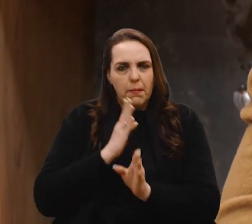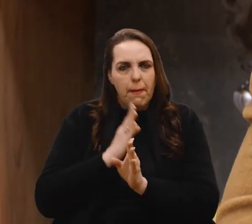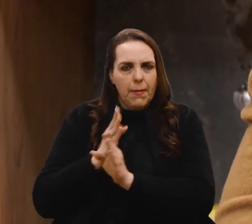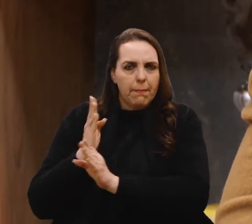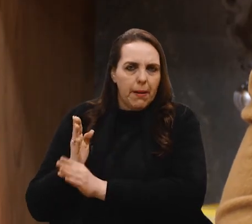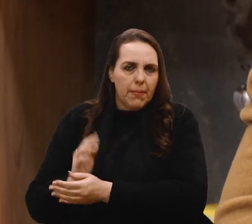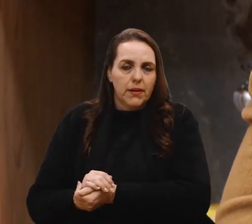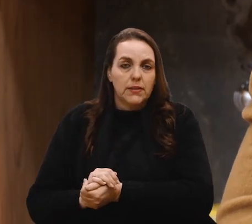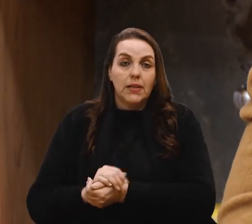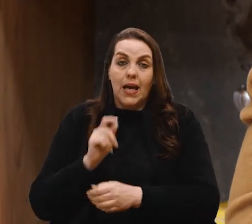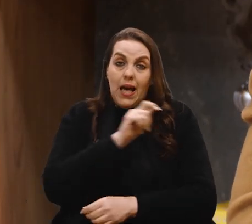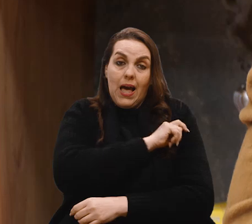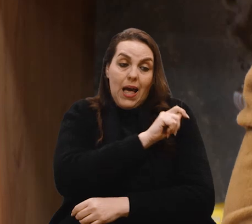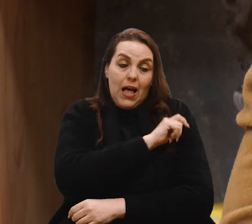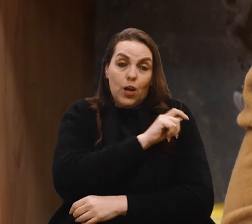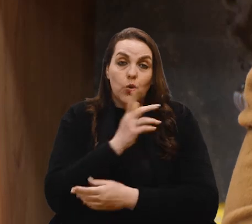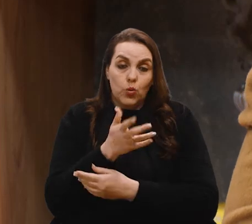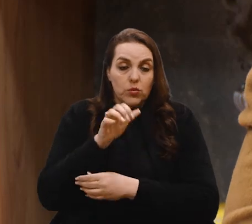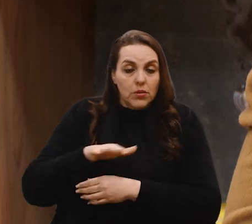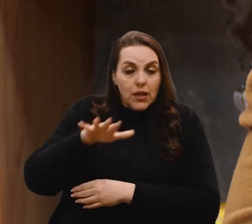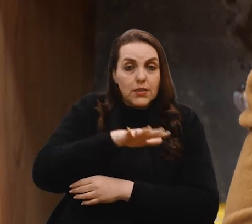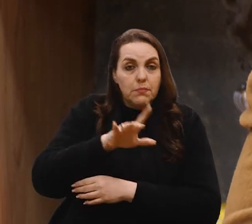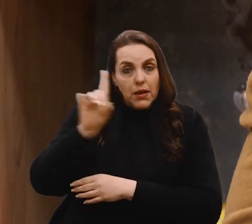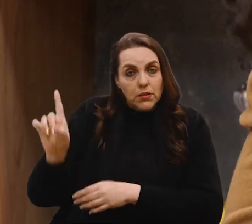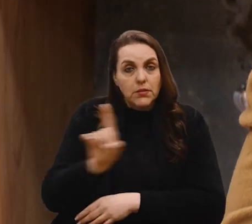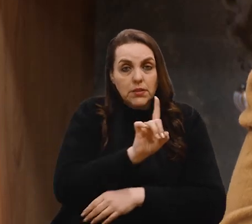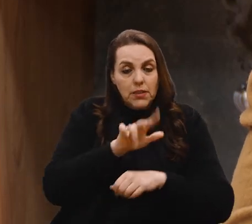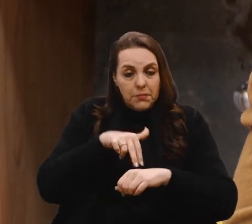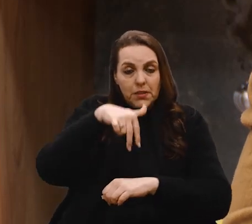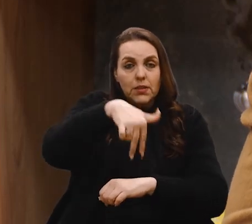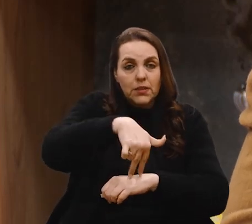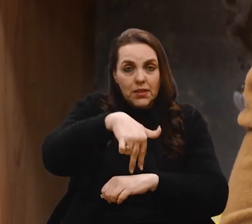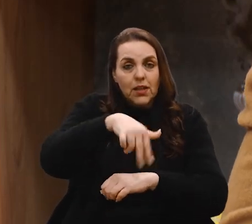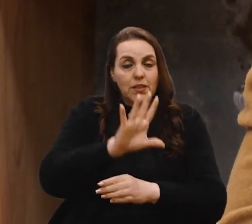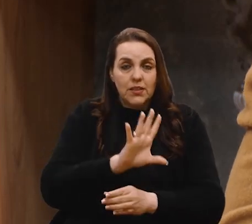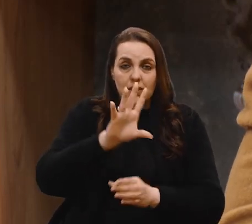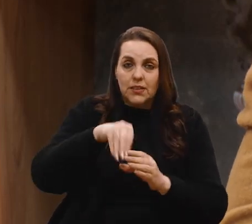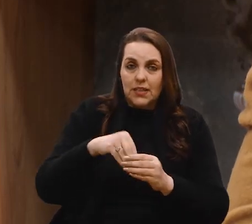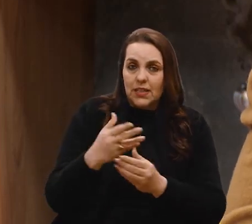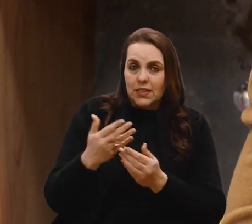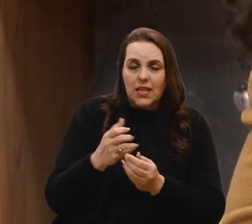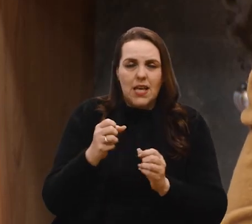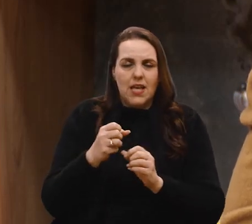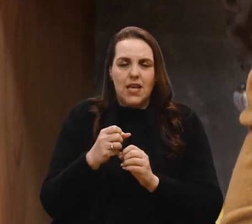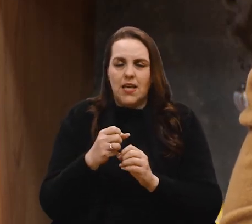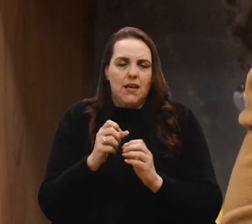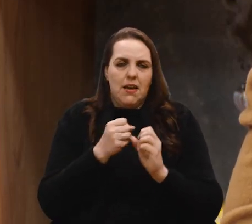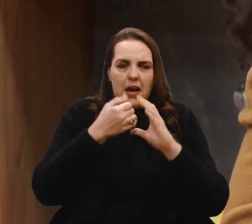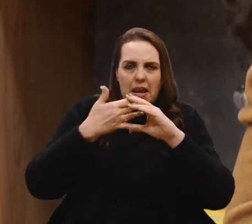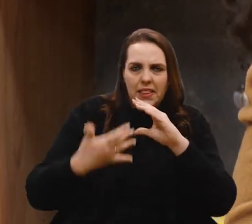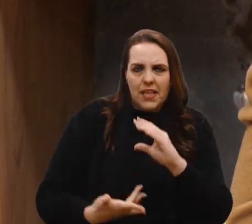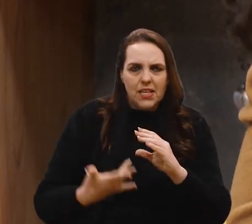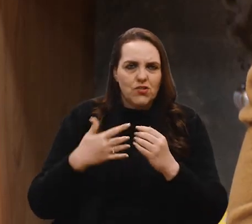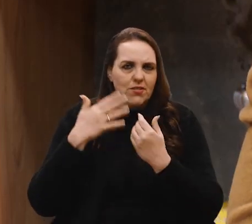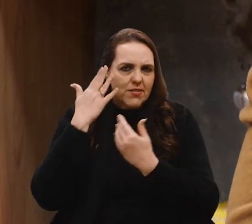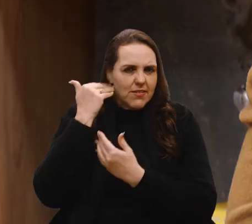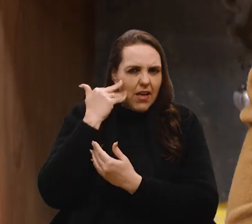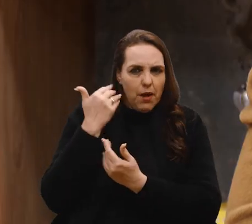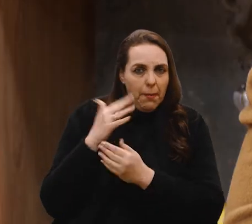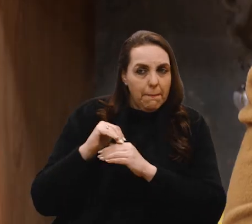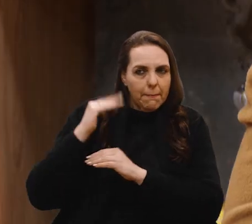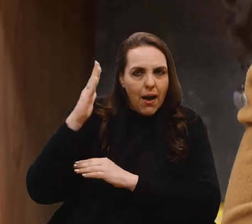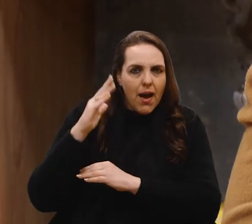colocando os estudantes nesses espaços para serem protagonistas dentro das suas especialidades, dentro das suas necessidades, inclusive